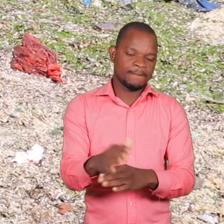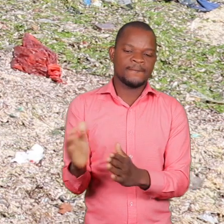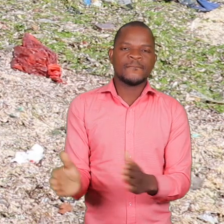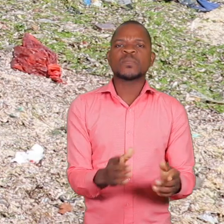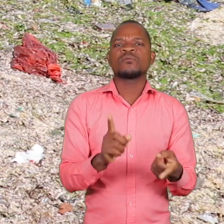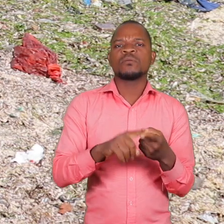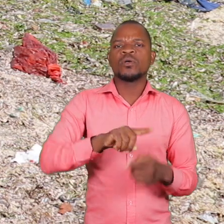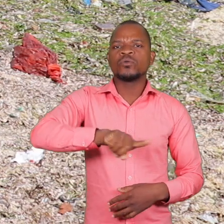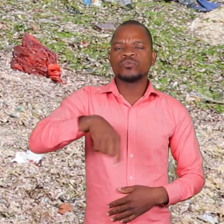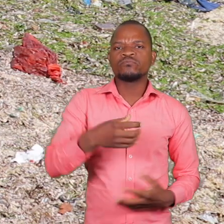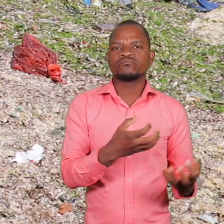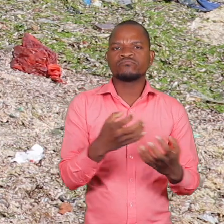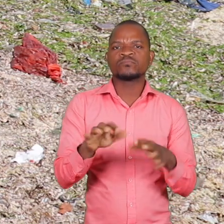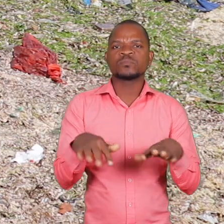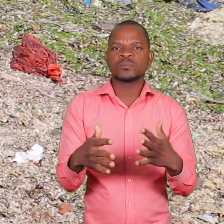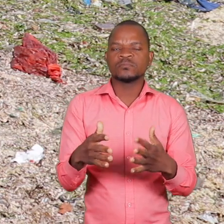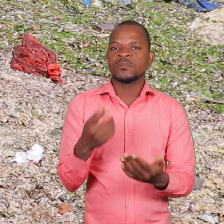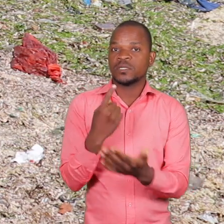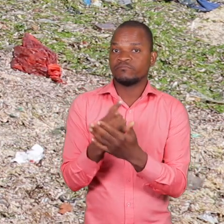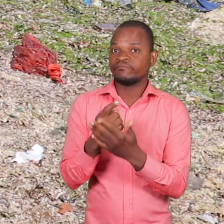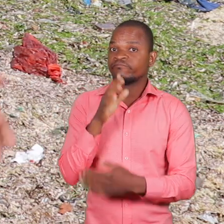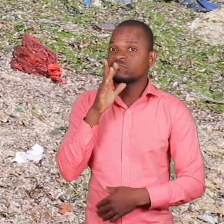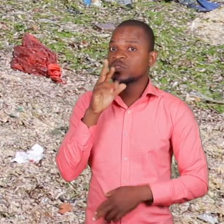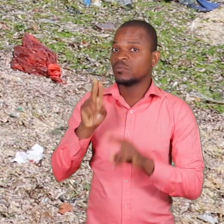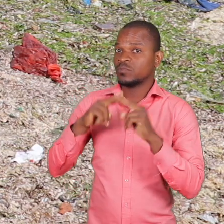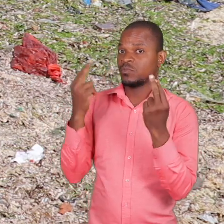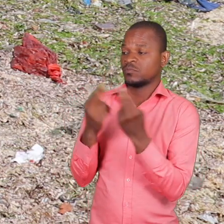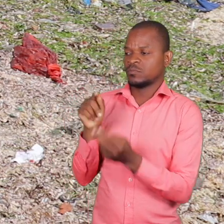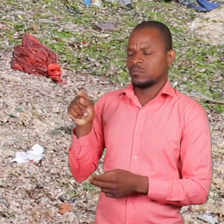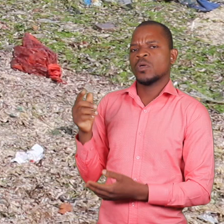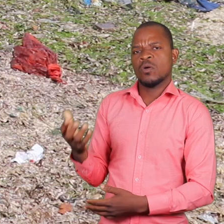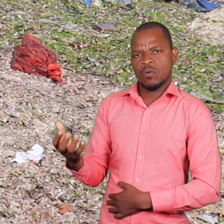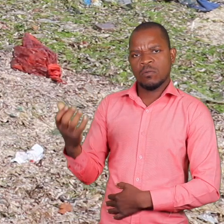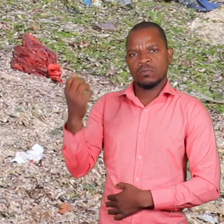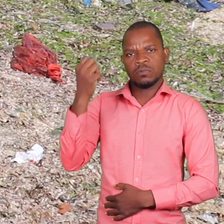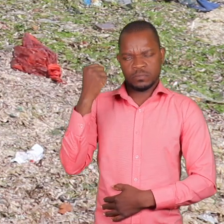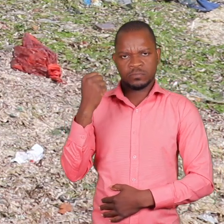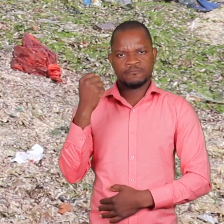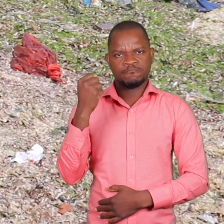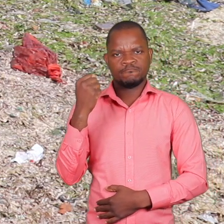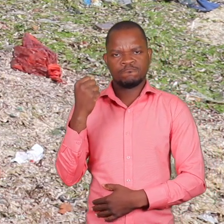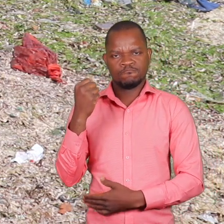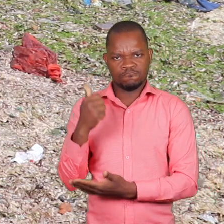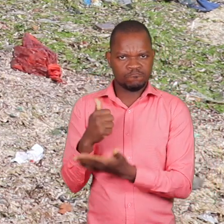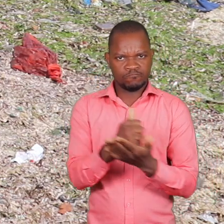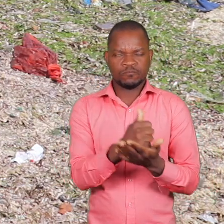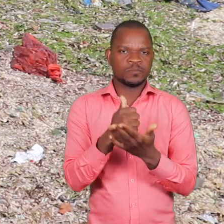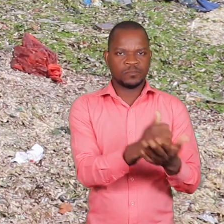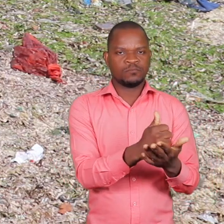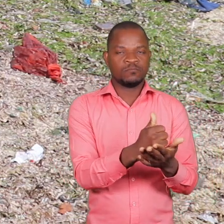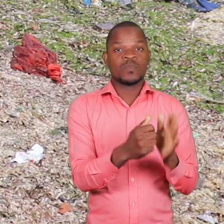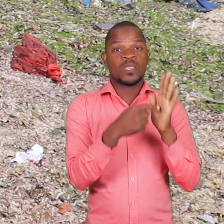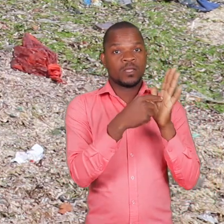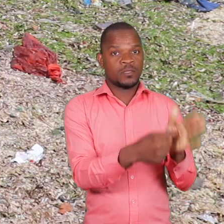conforme nós precisamos na parte do Conselho Municipal, porque o próprio Municipal é que pode fazer as condições